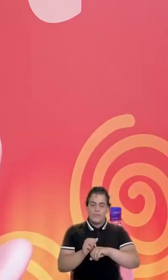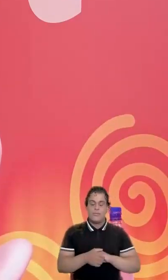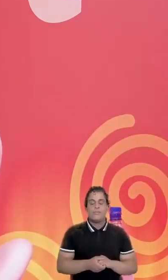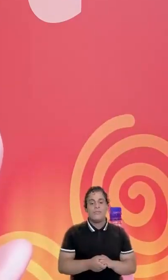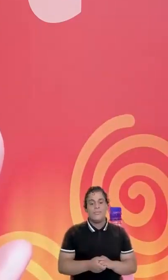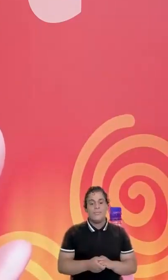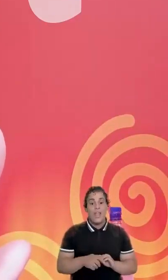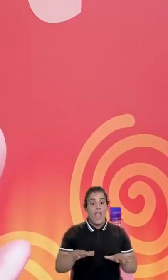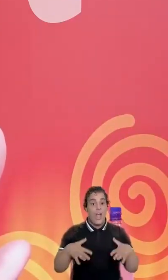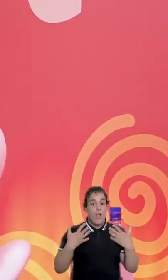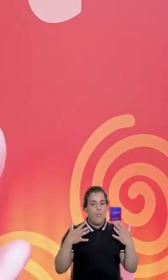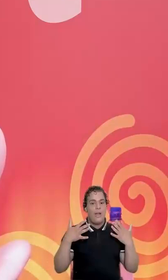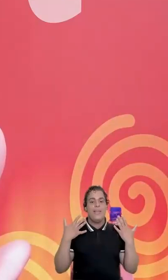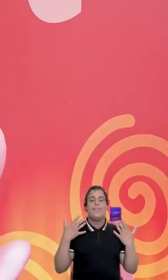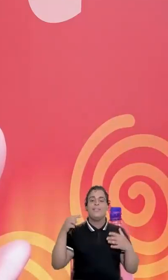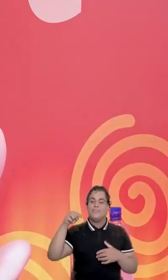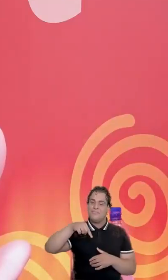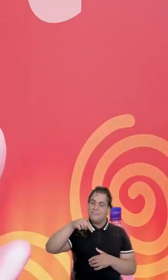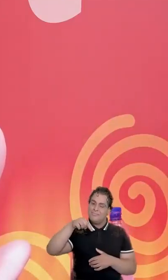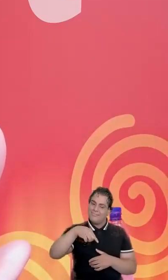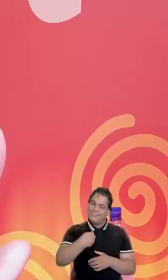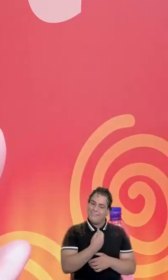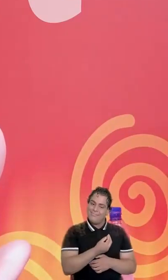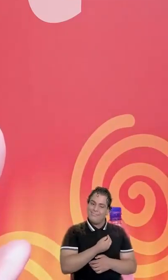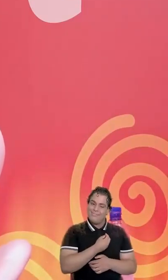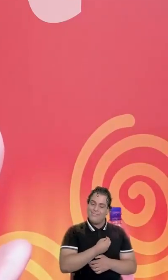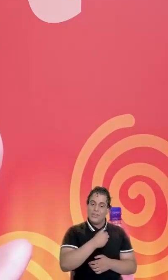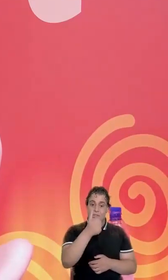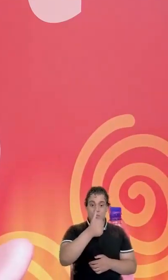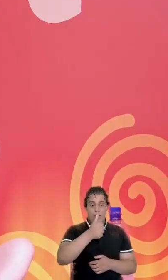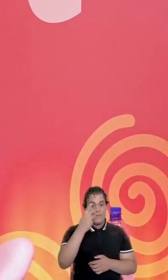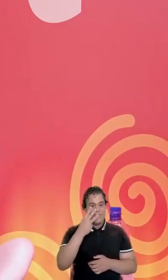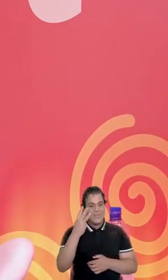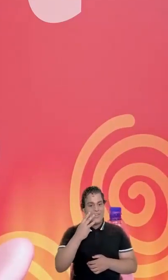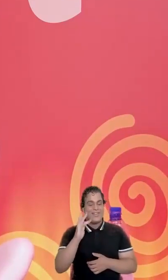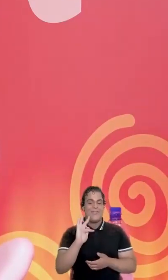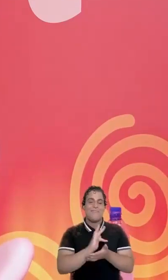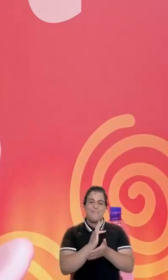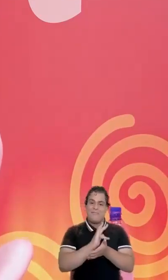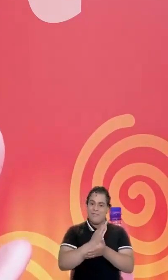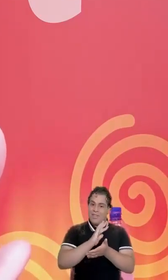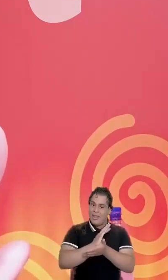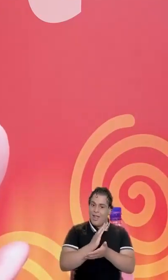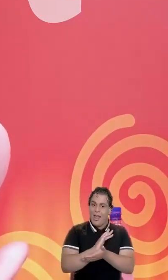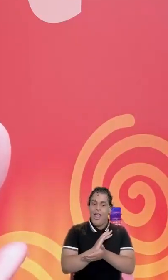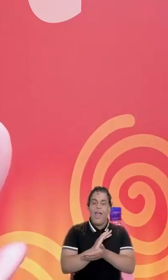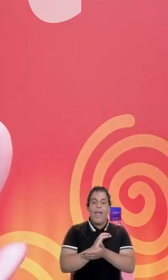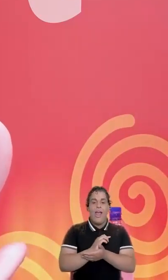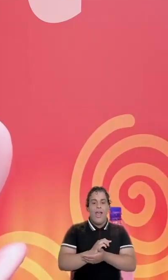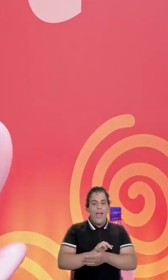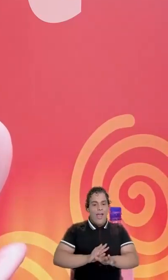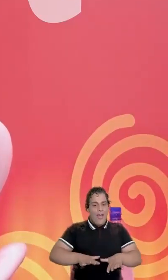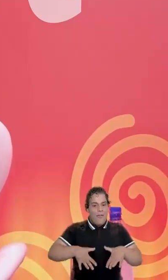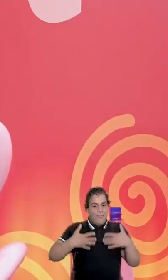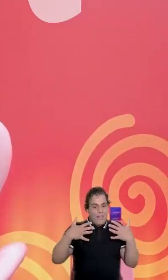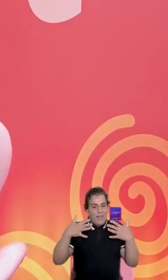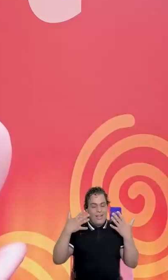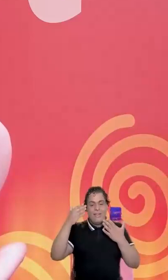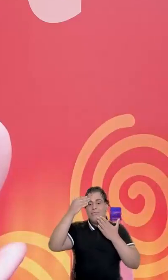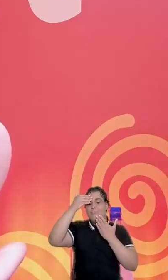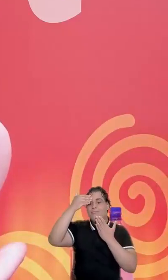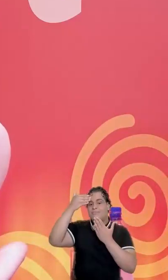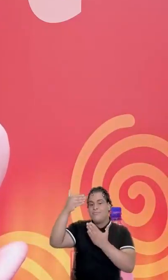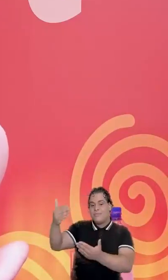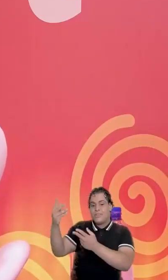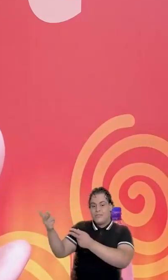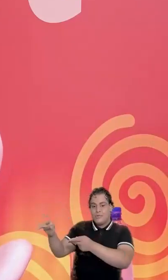intérprete de Libras. Centralizada em cima do tablado foram dispostas 4 cadeiras intercaladas por 2 mesinhas que carregam garrafas de